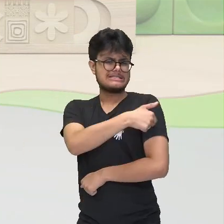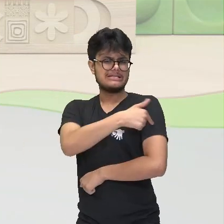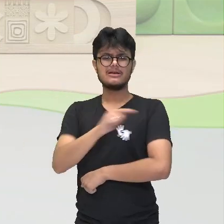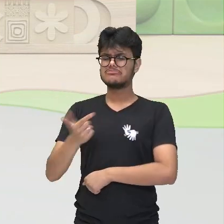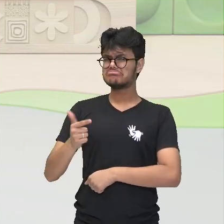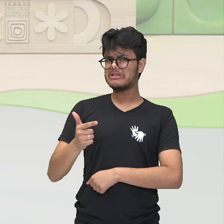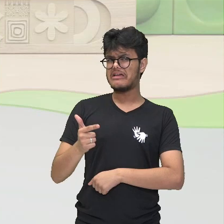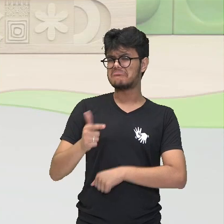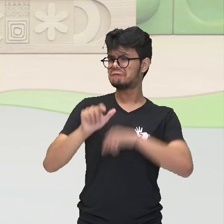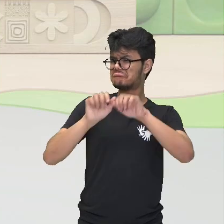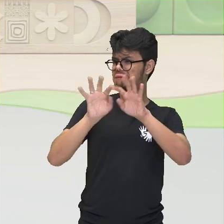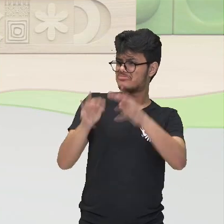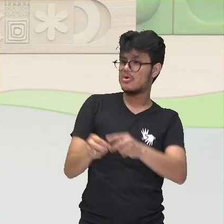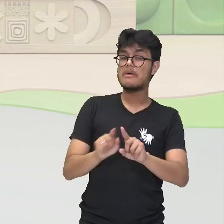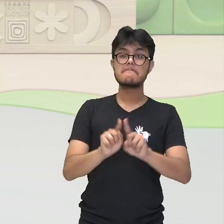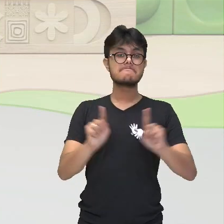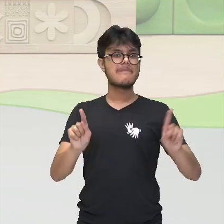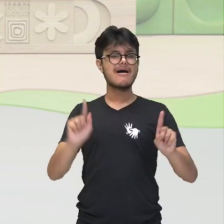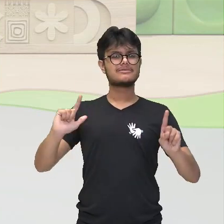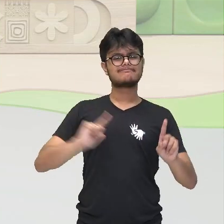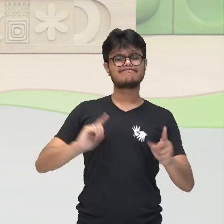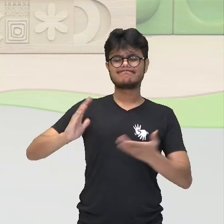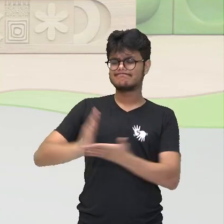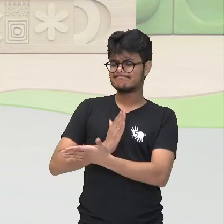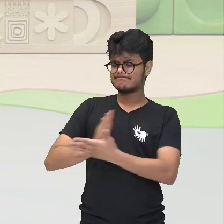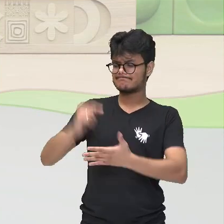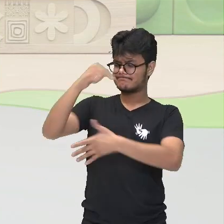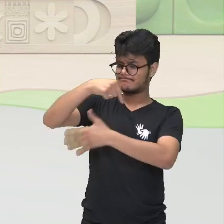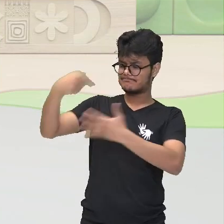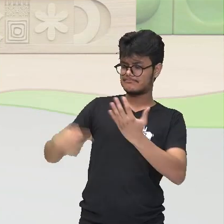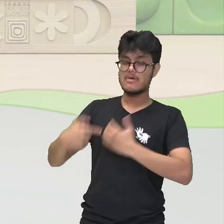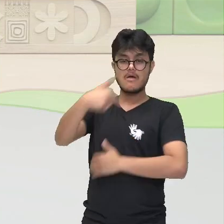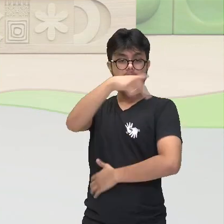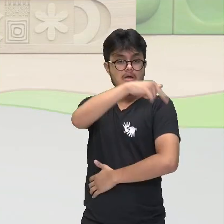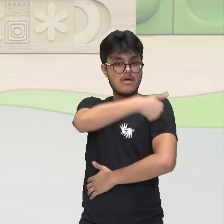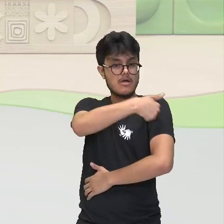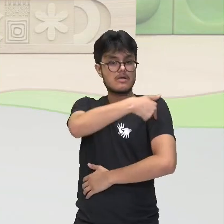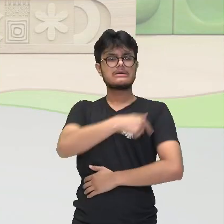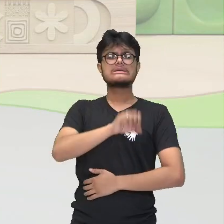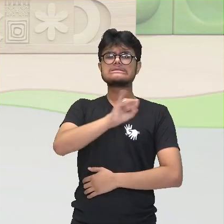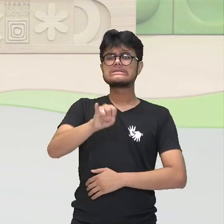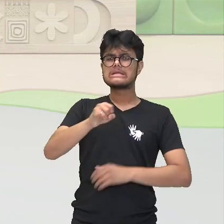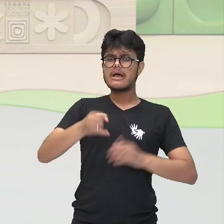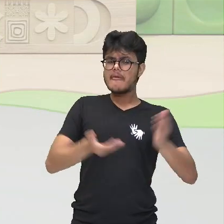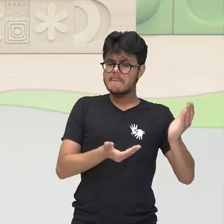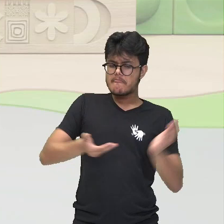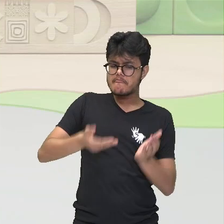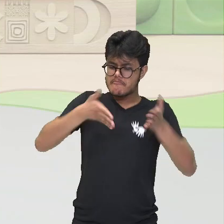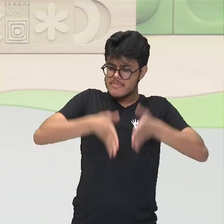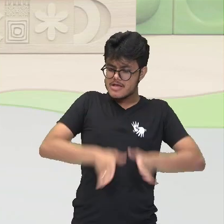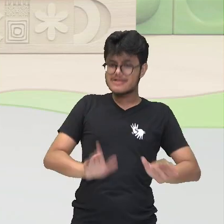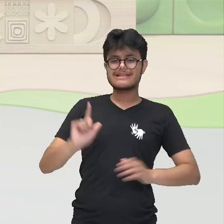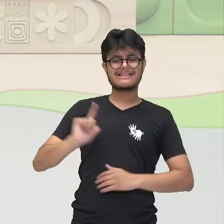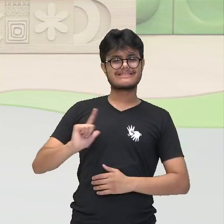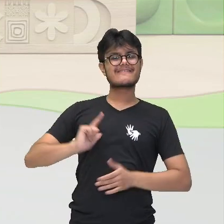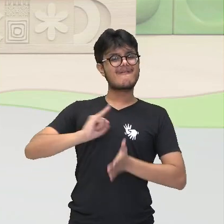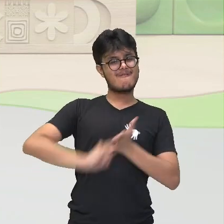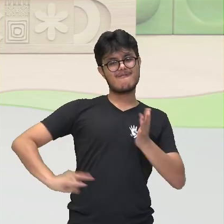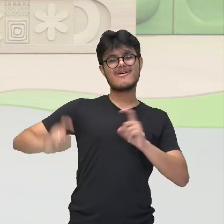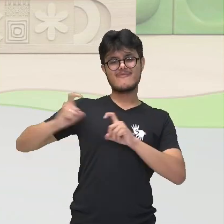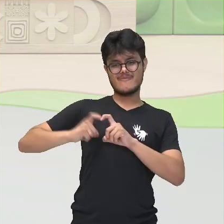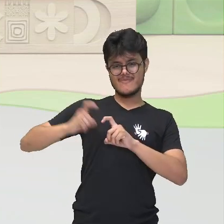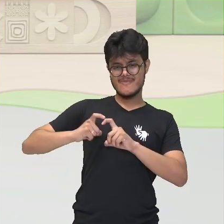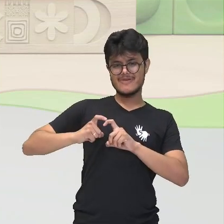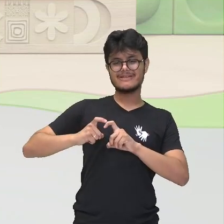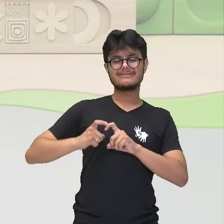vacinação, mas existe a campanha de vacinação. Logo que o bebezinho nasce, ele já recebe a sua caderneta, Então,